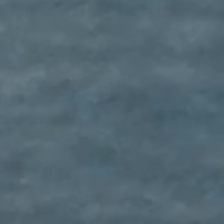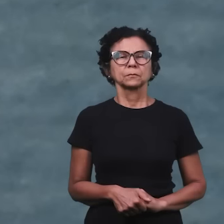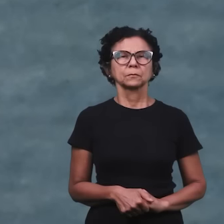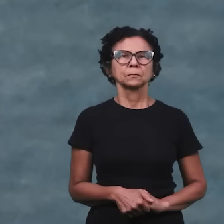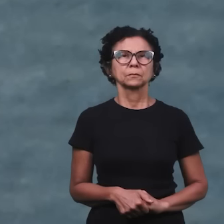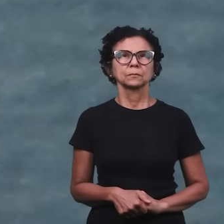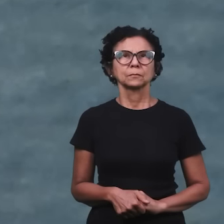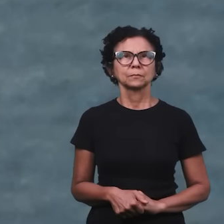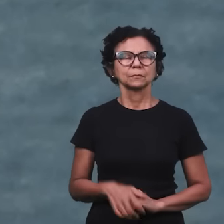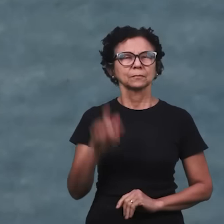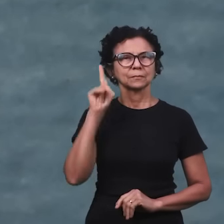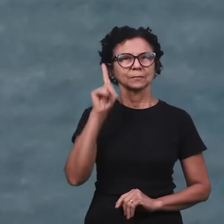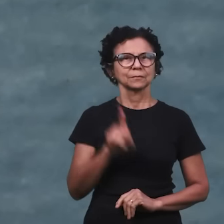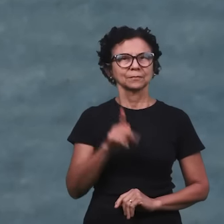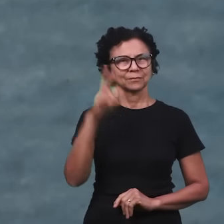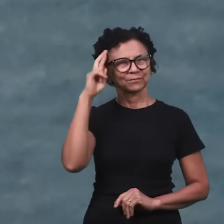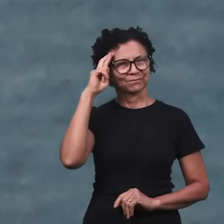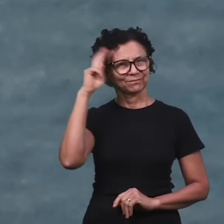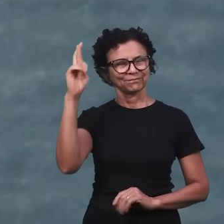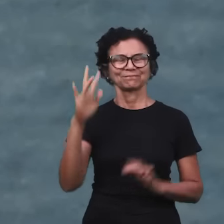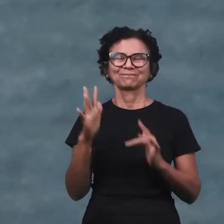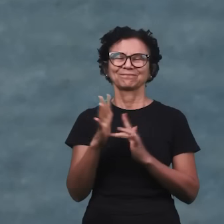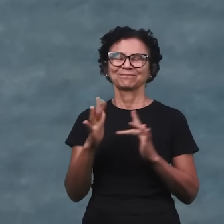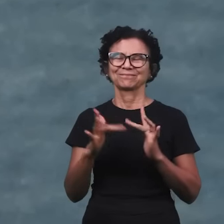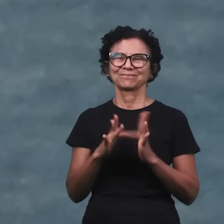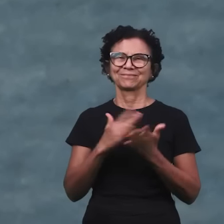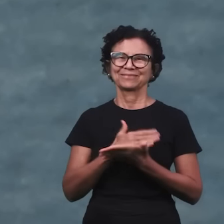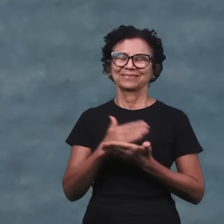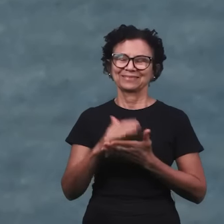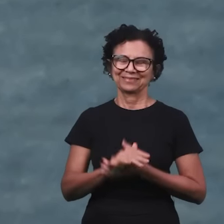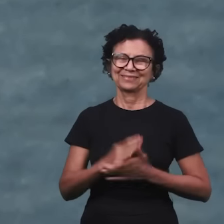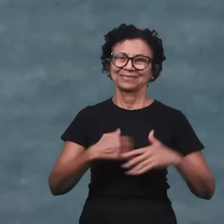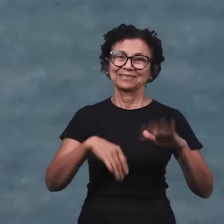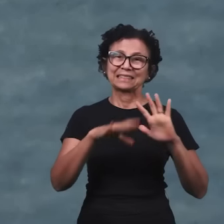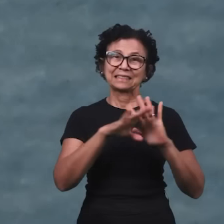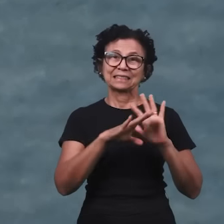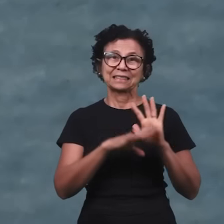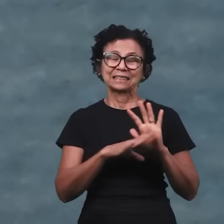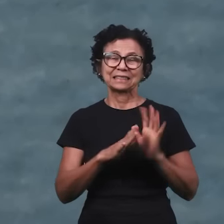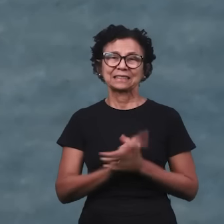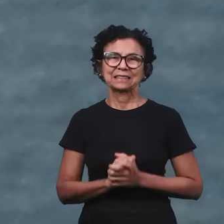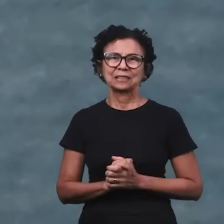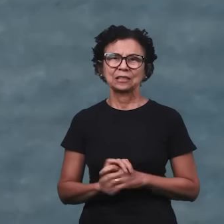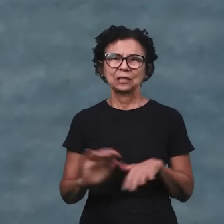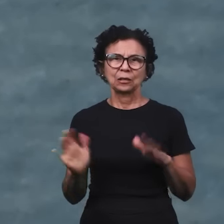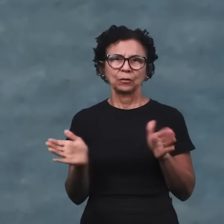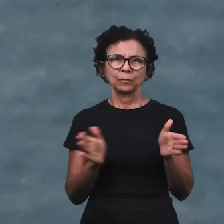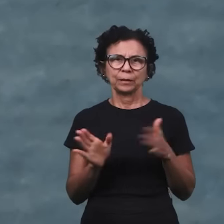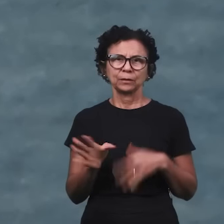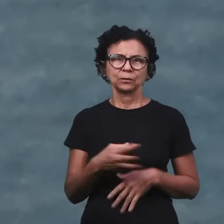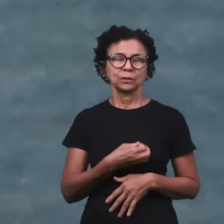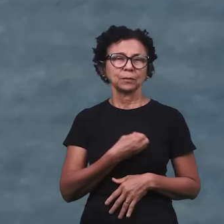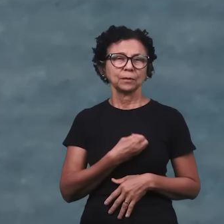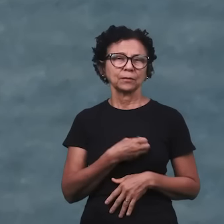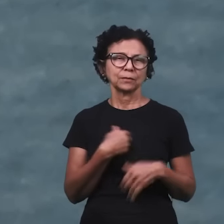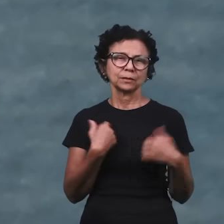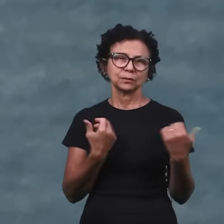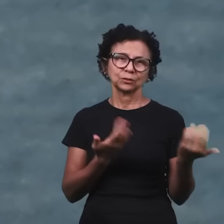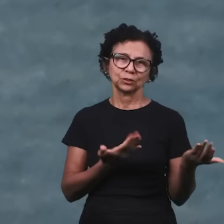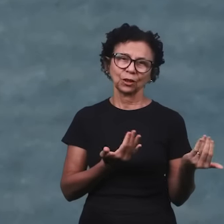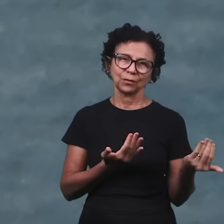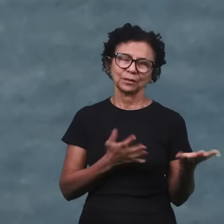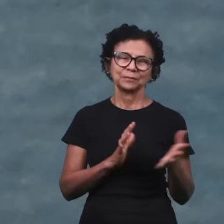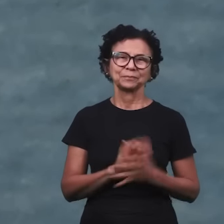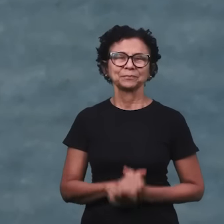A paz do Senhor Jesus, nós estamos começando mais uma edição do programa Os Dias da Minha Mocidade. Um programa que o jovem participa,